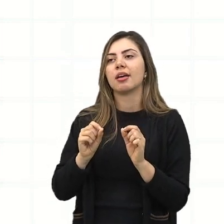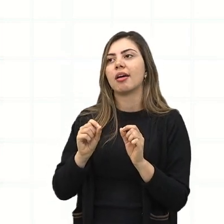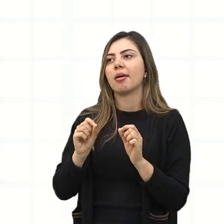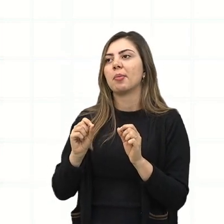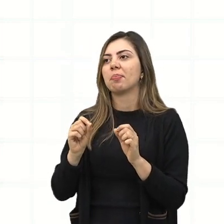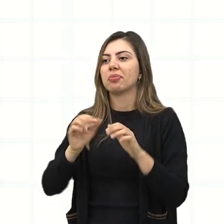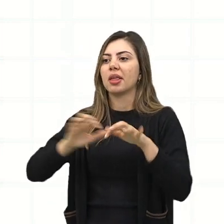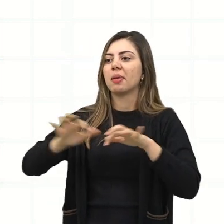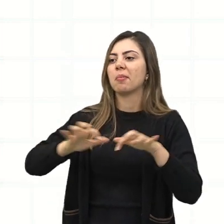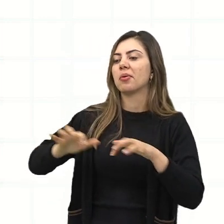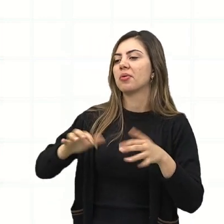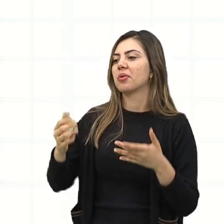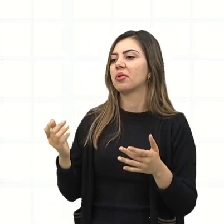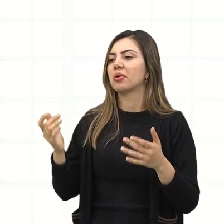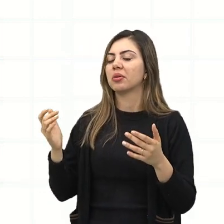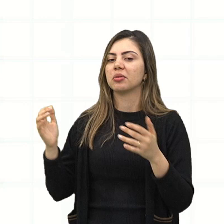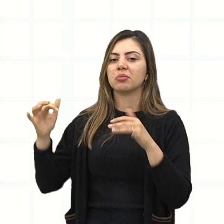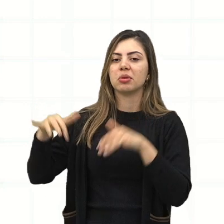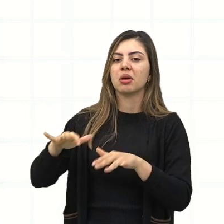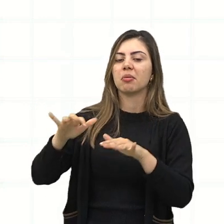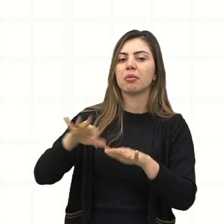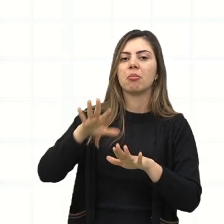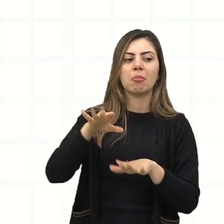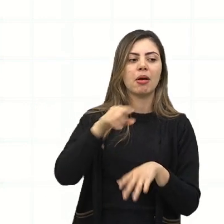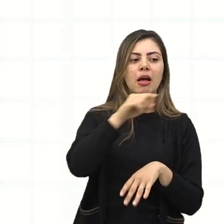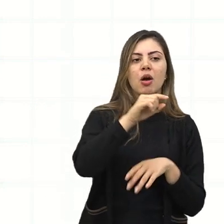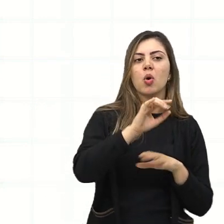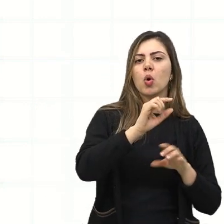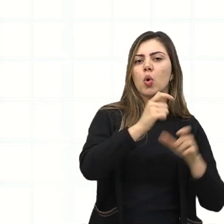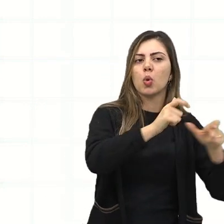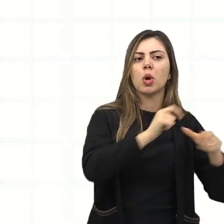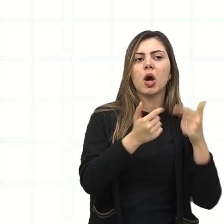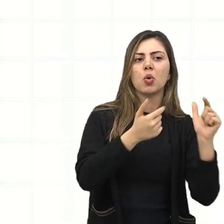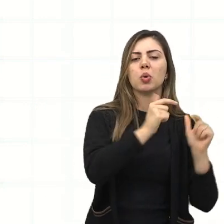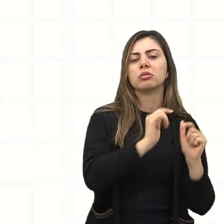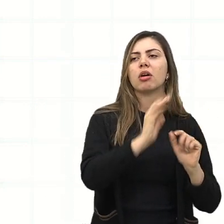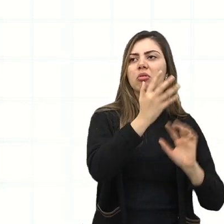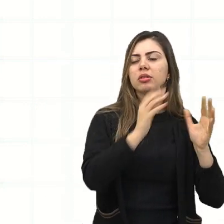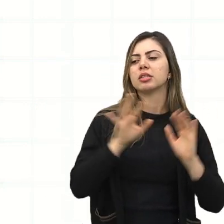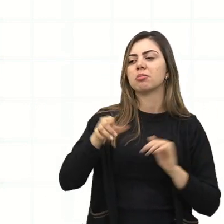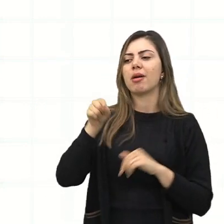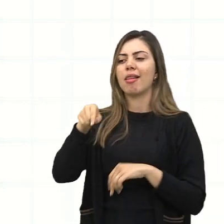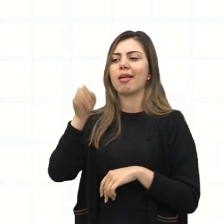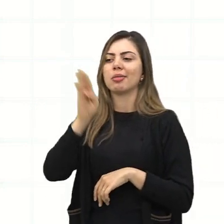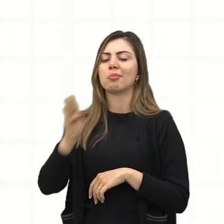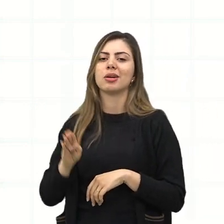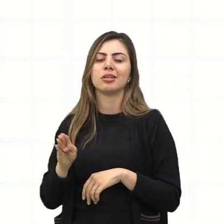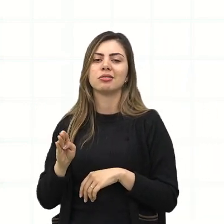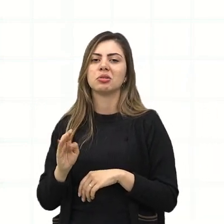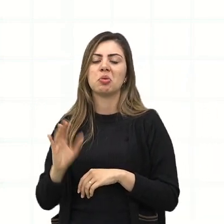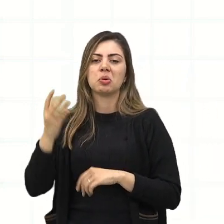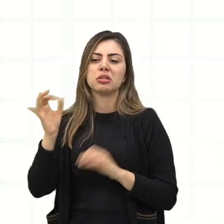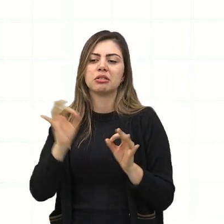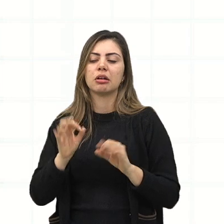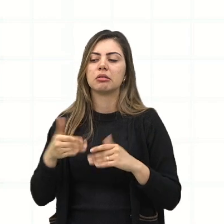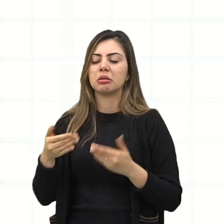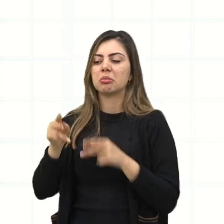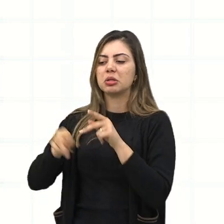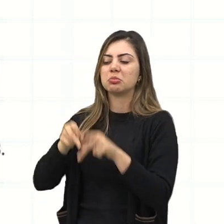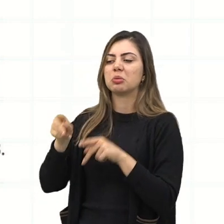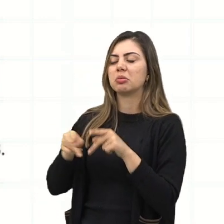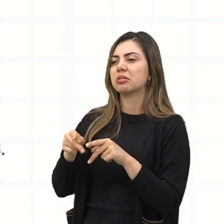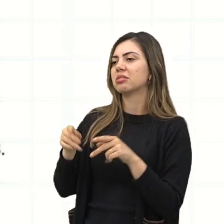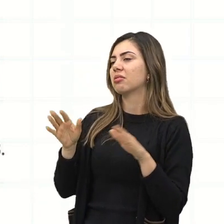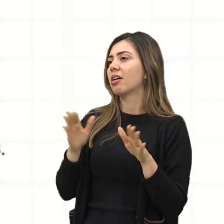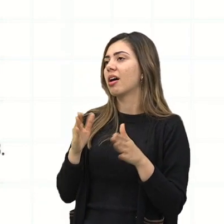lá. Acontecem em outros lugares, mas lá não acontece com frequência e por conta disso as pessoas acabam não se dando conta dos problemas